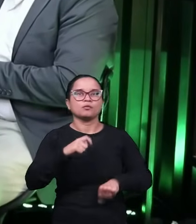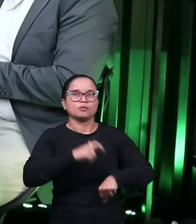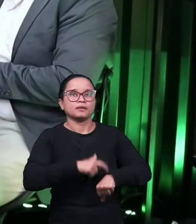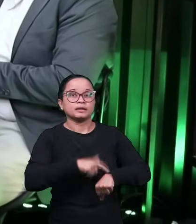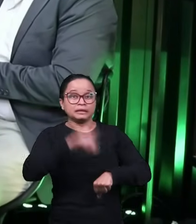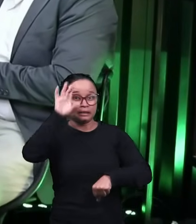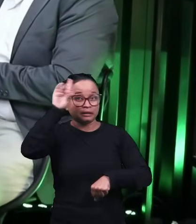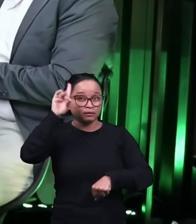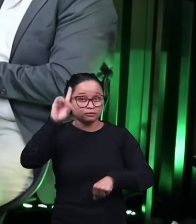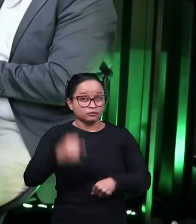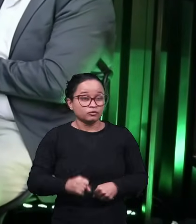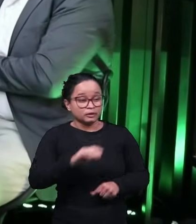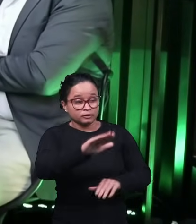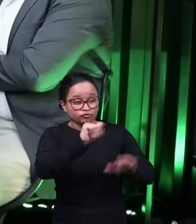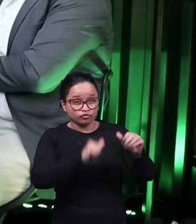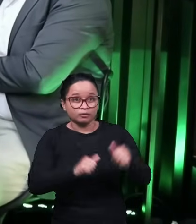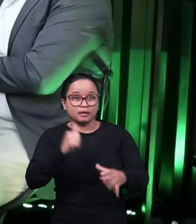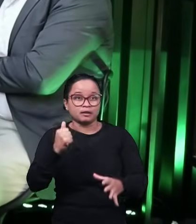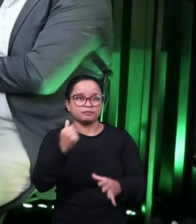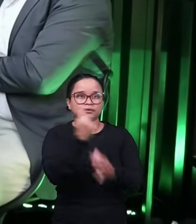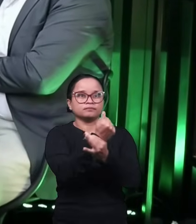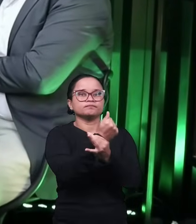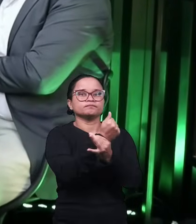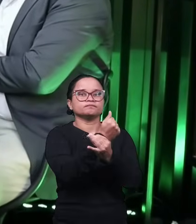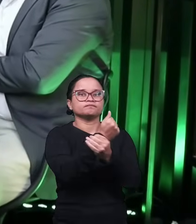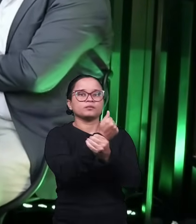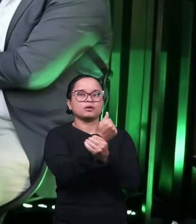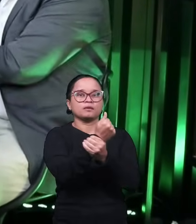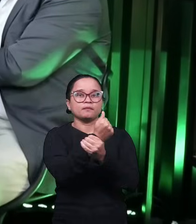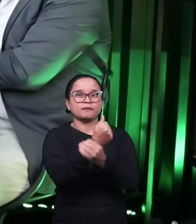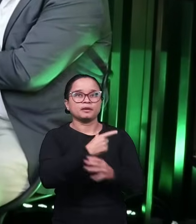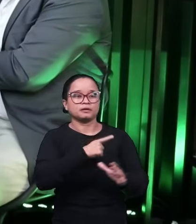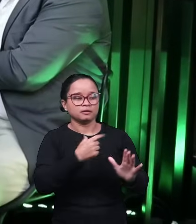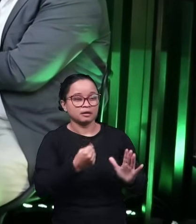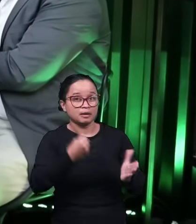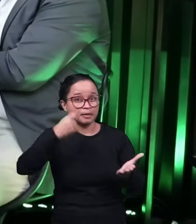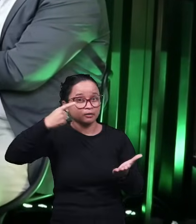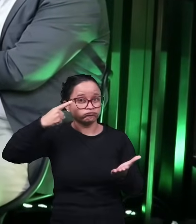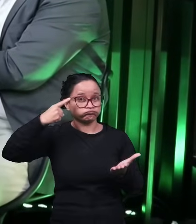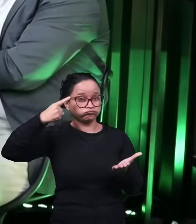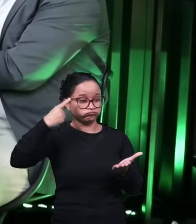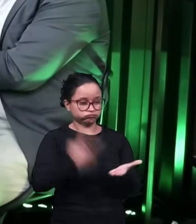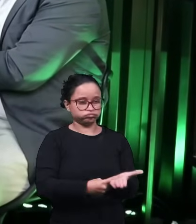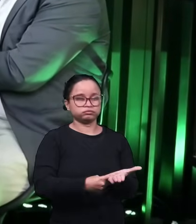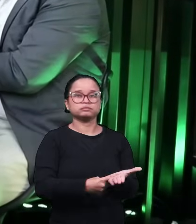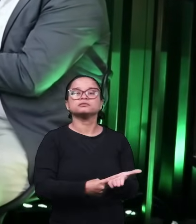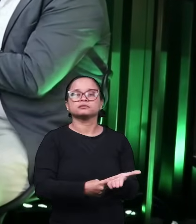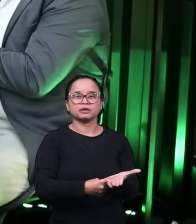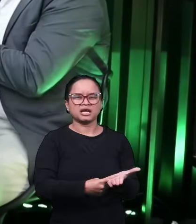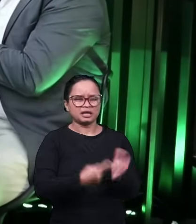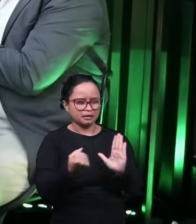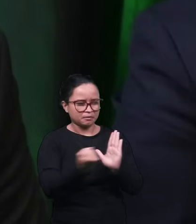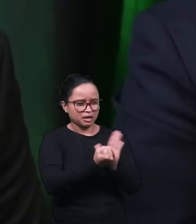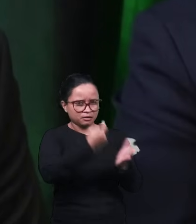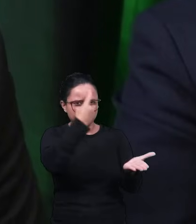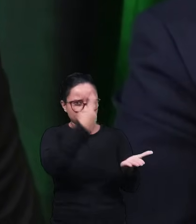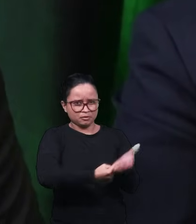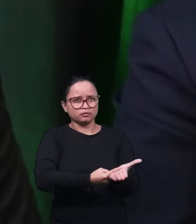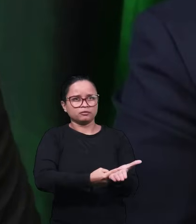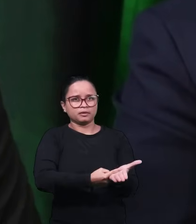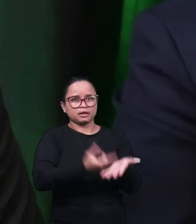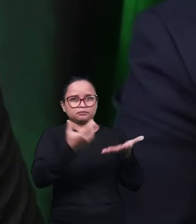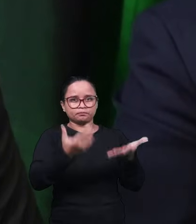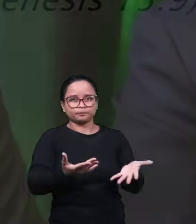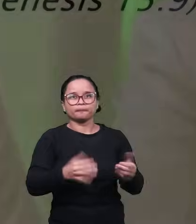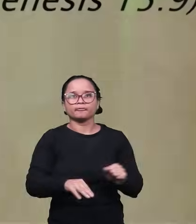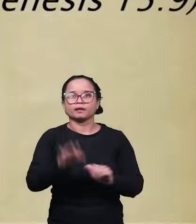Deus chama Abraão para selar o seu pacto, para selar a sua aliança. E ali,